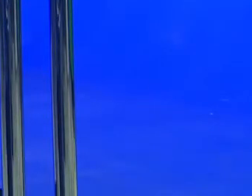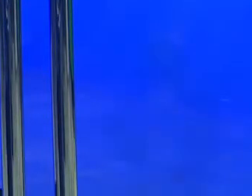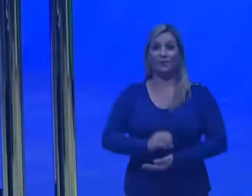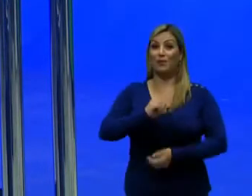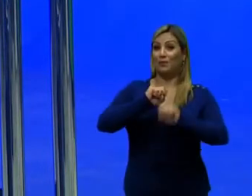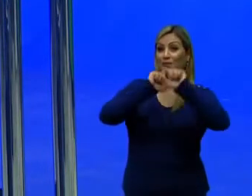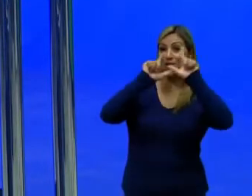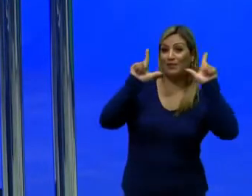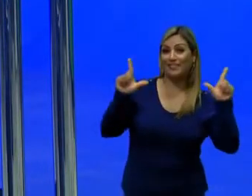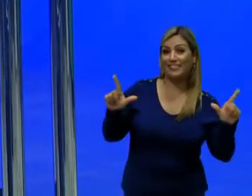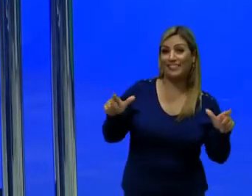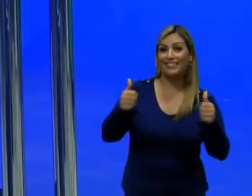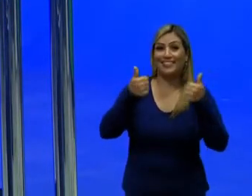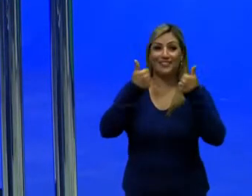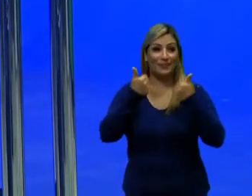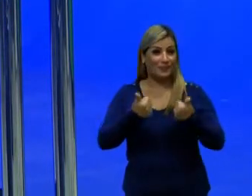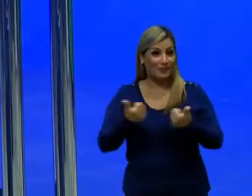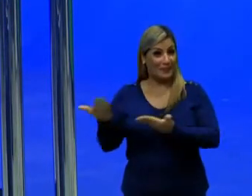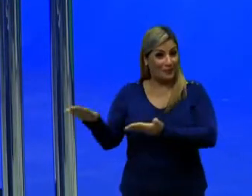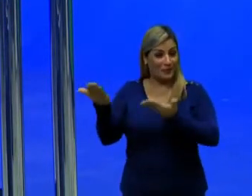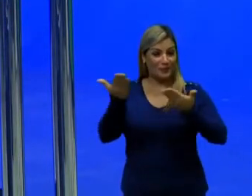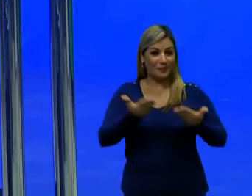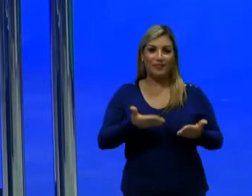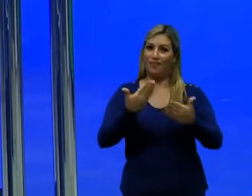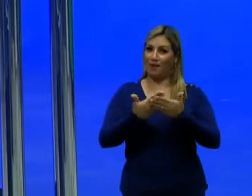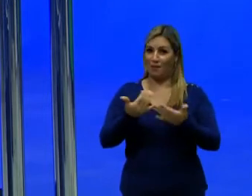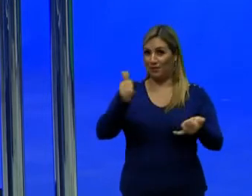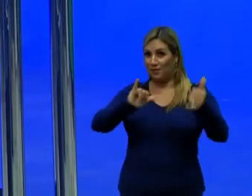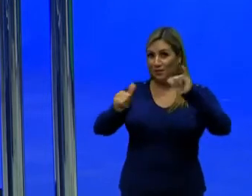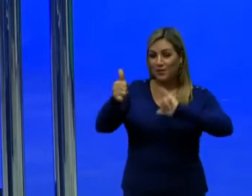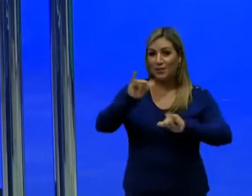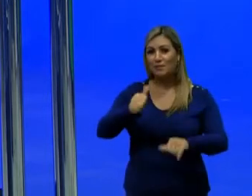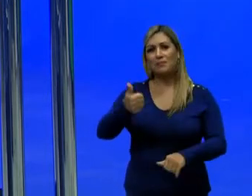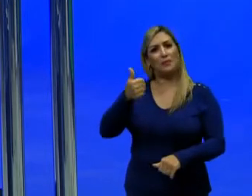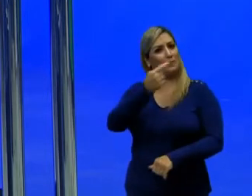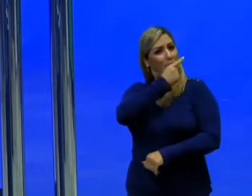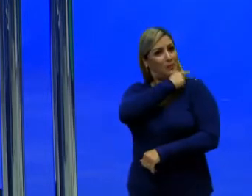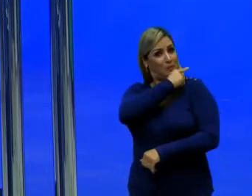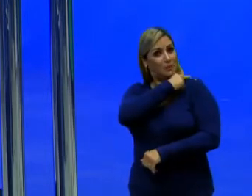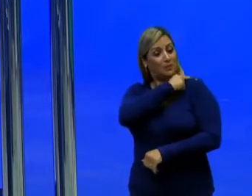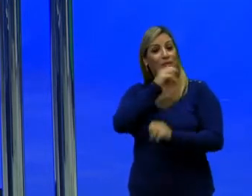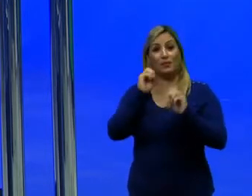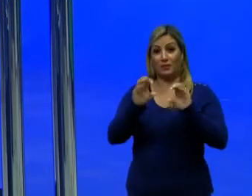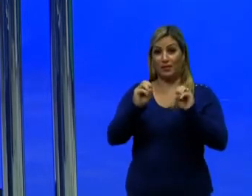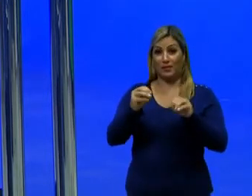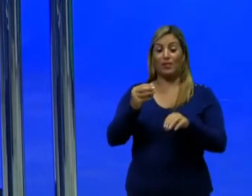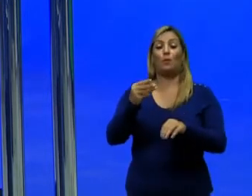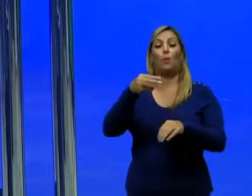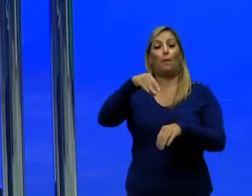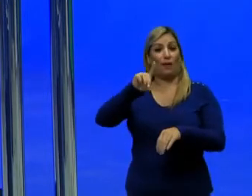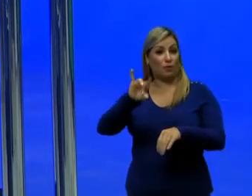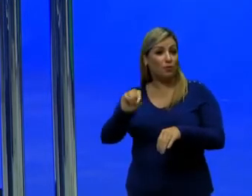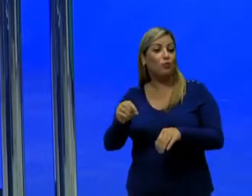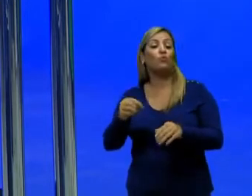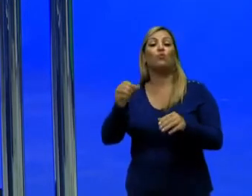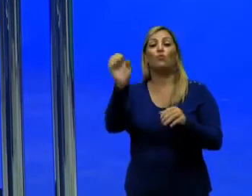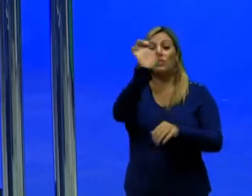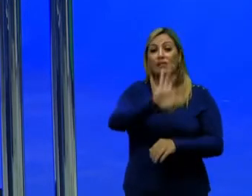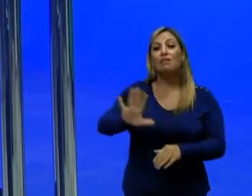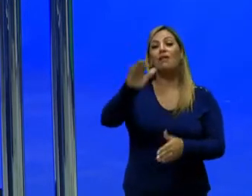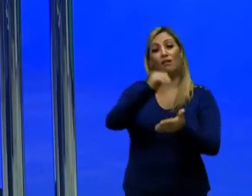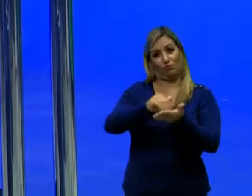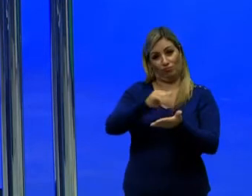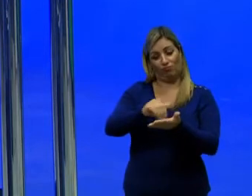bom dia seja bem-vindo à na sala de química para a 1ª série do ensino médio da rede estadual de goiás